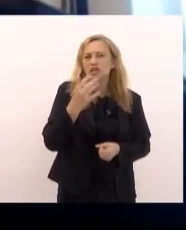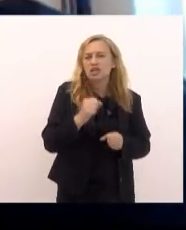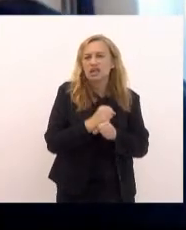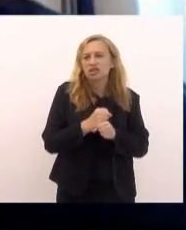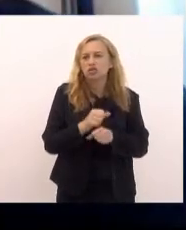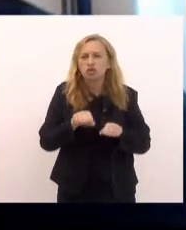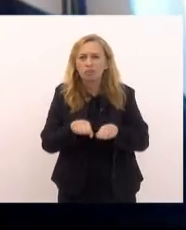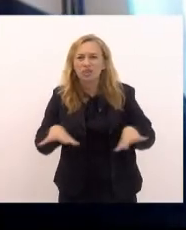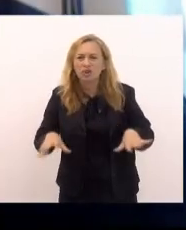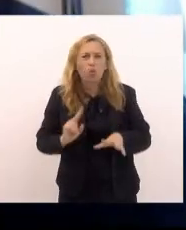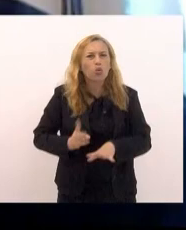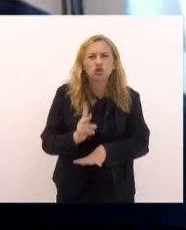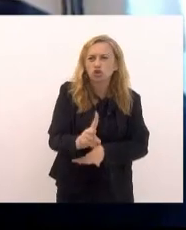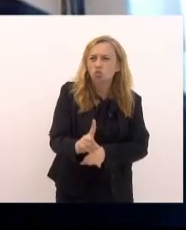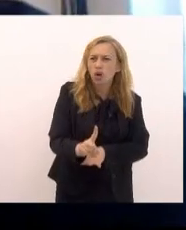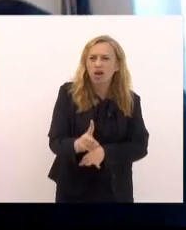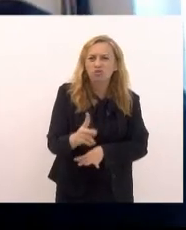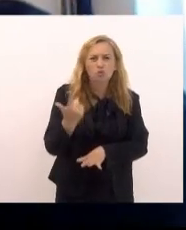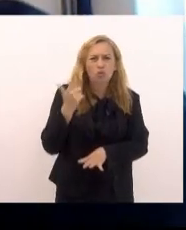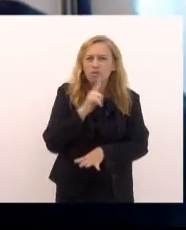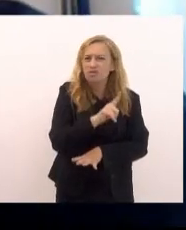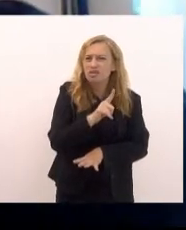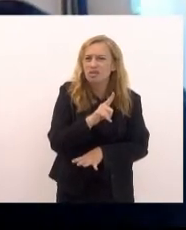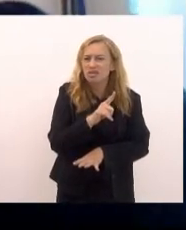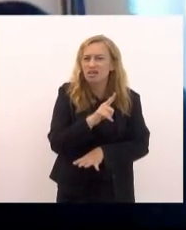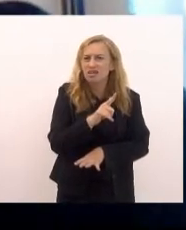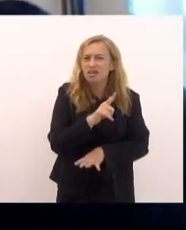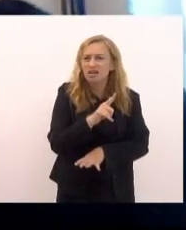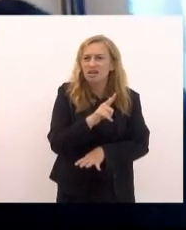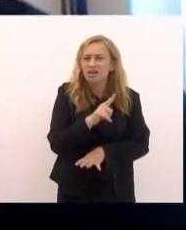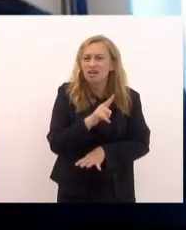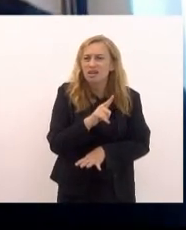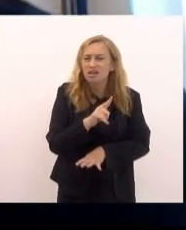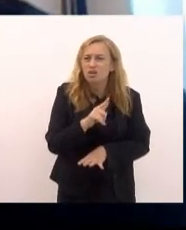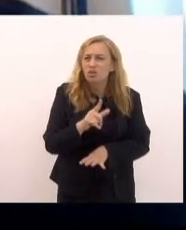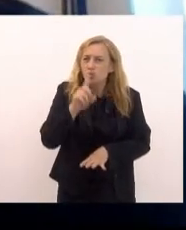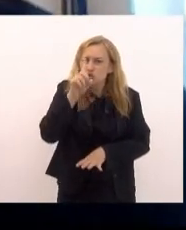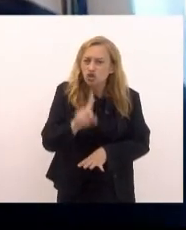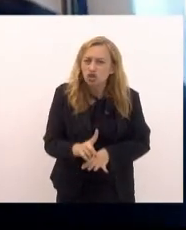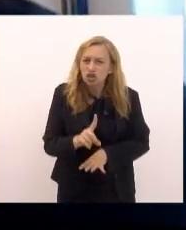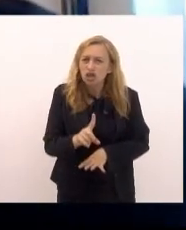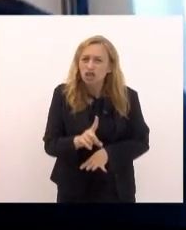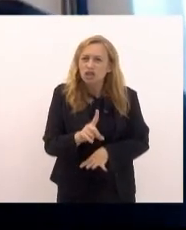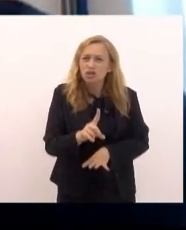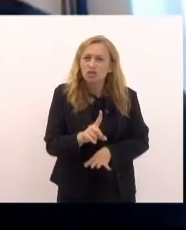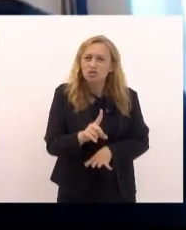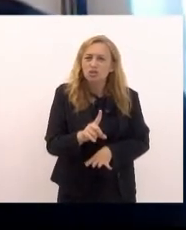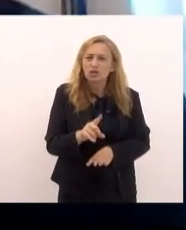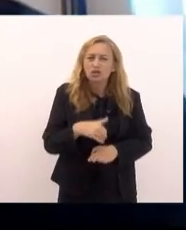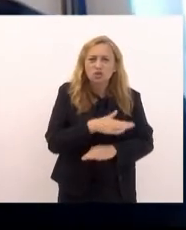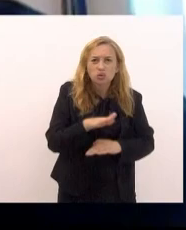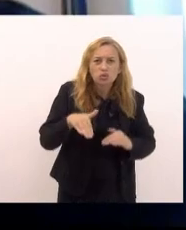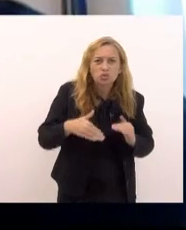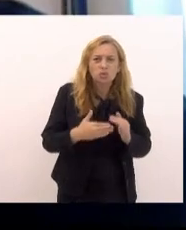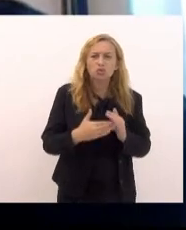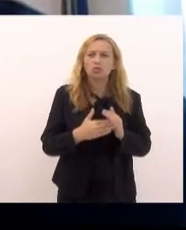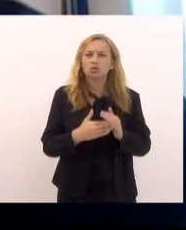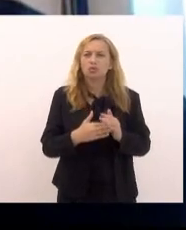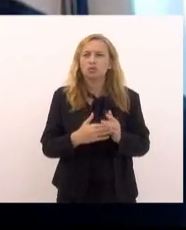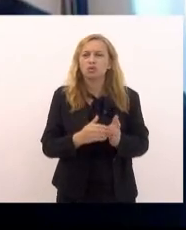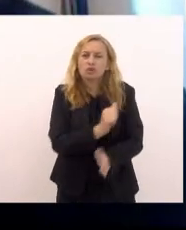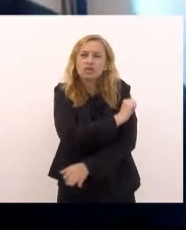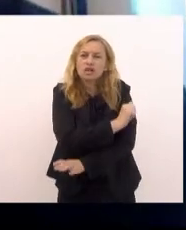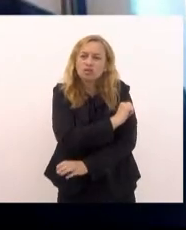pandemia, continuar sem conseguir fazer com que seja garantido condições para as nossas unidades educacionais funcionarem